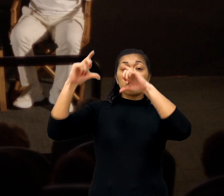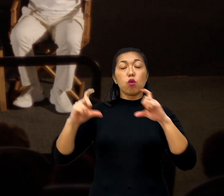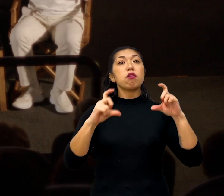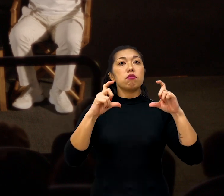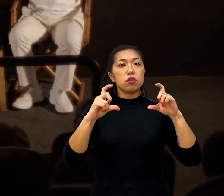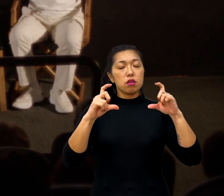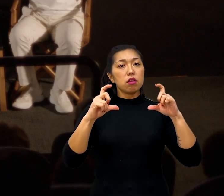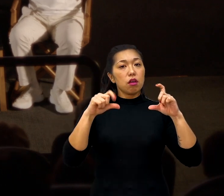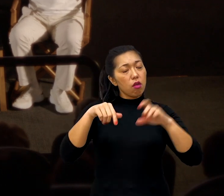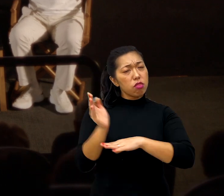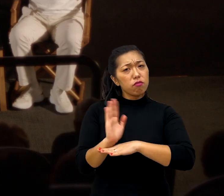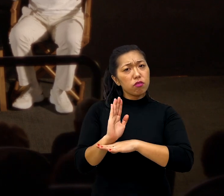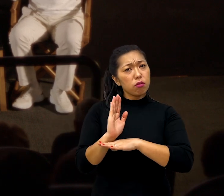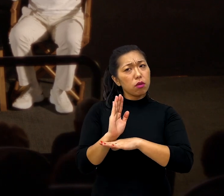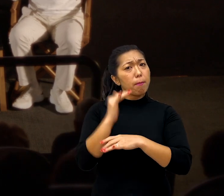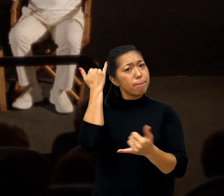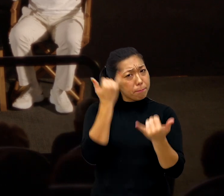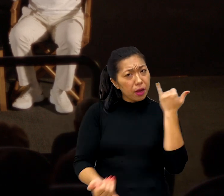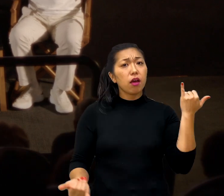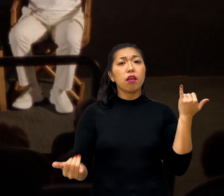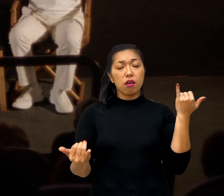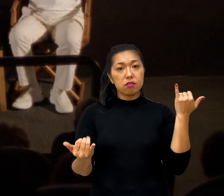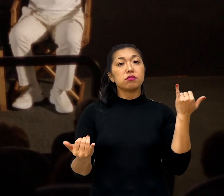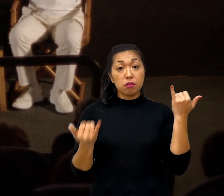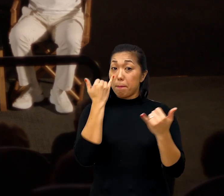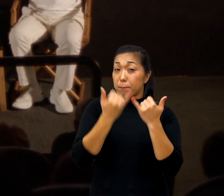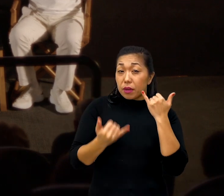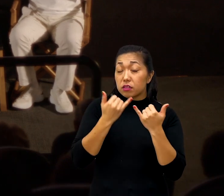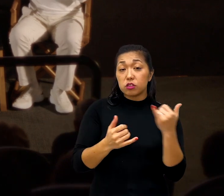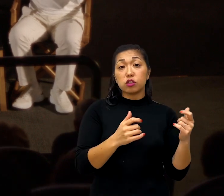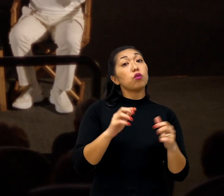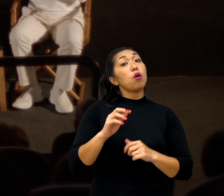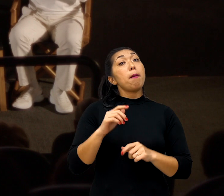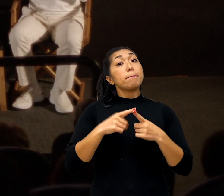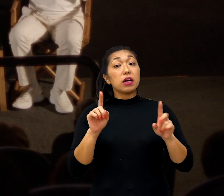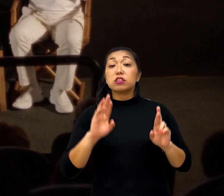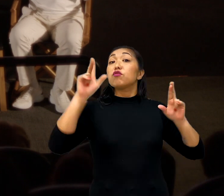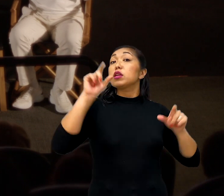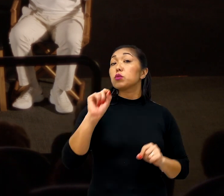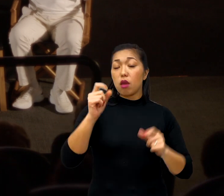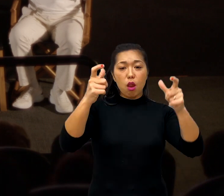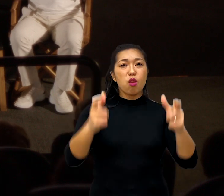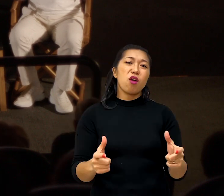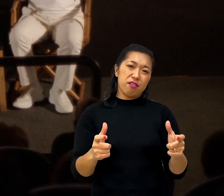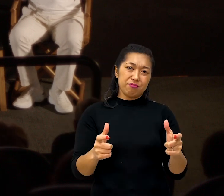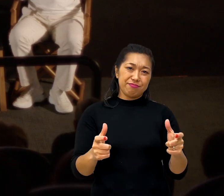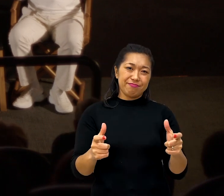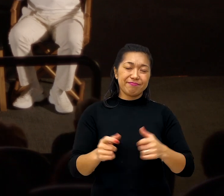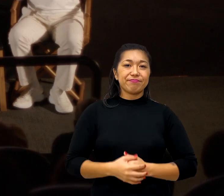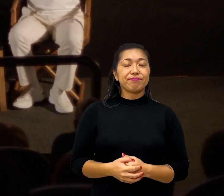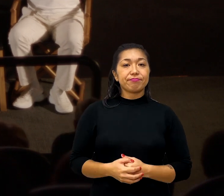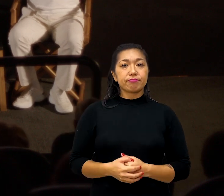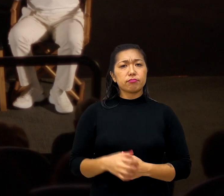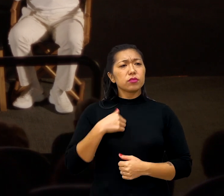filme não tem muita diferença, não. A diferença é de localização. Eu estou vendo o Gabriel ali,